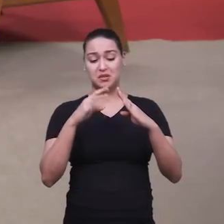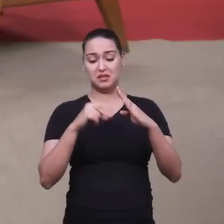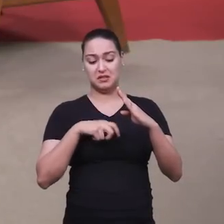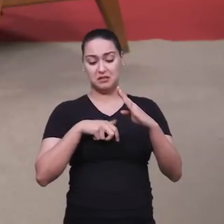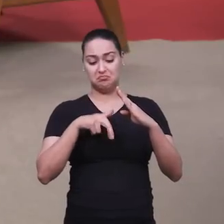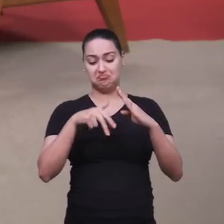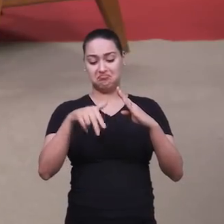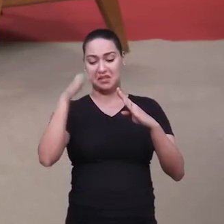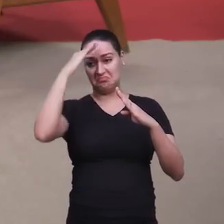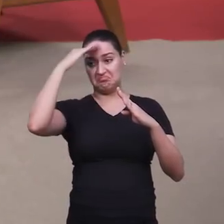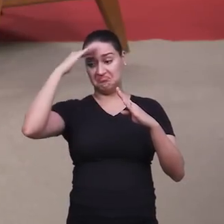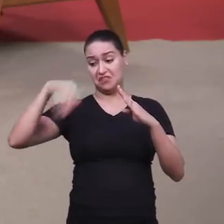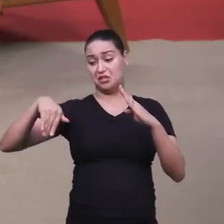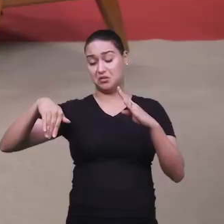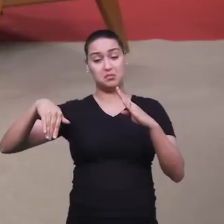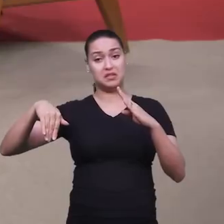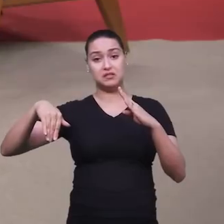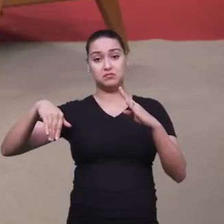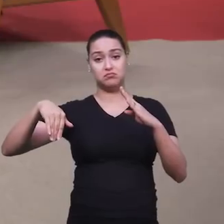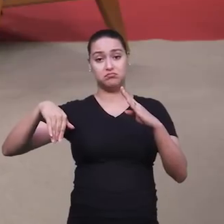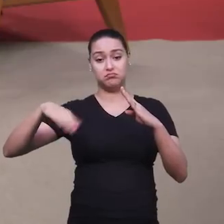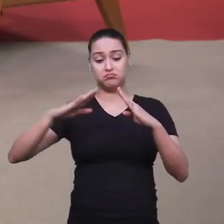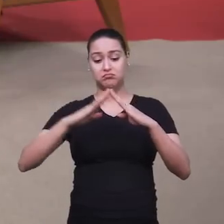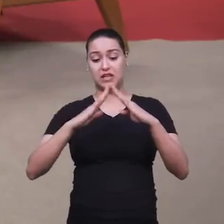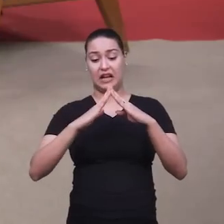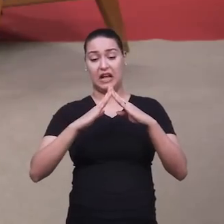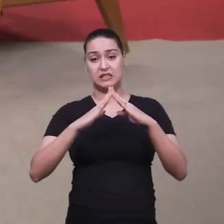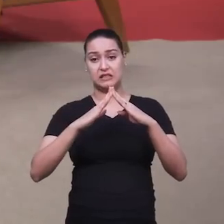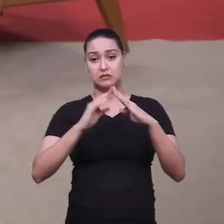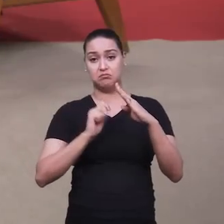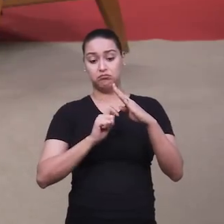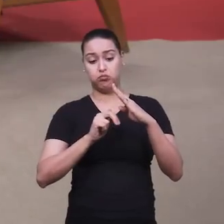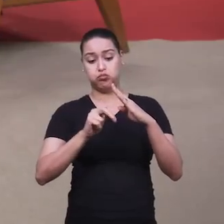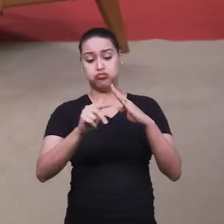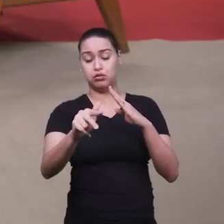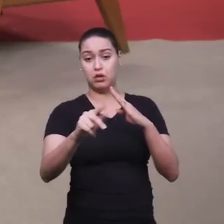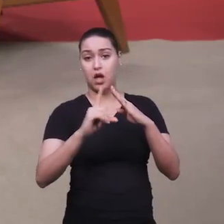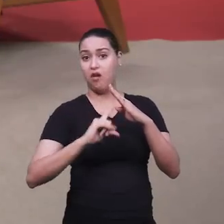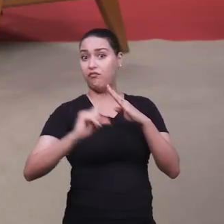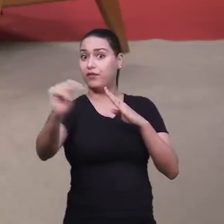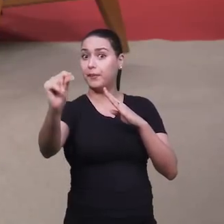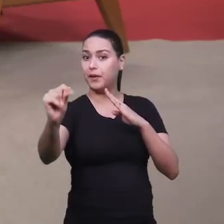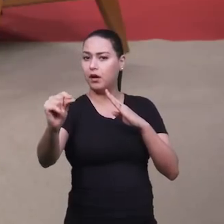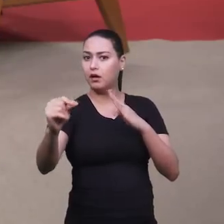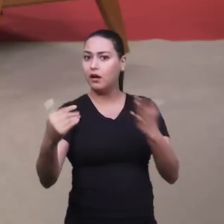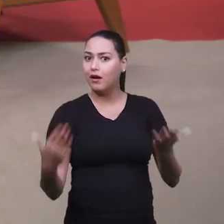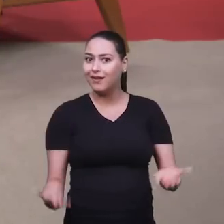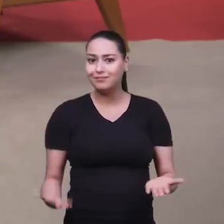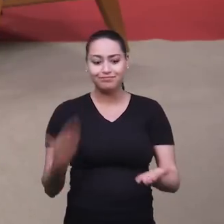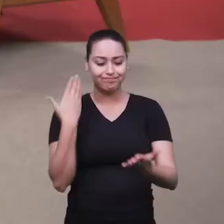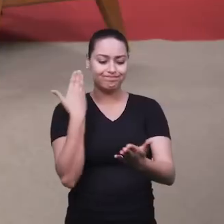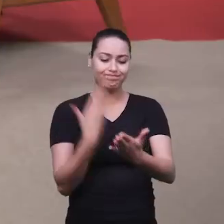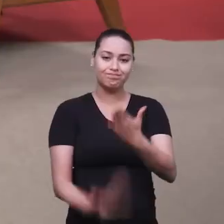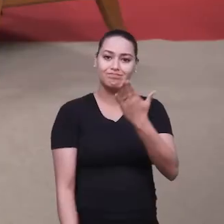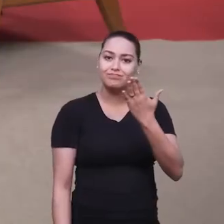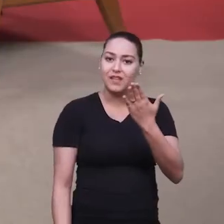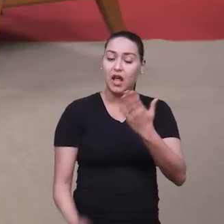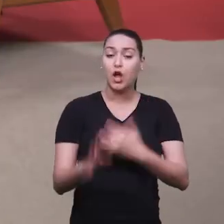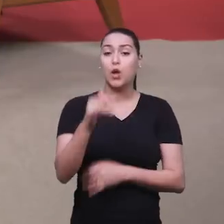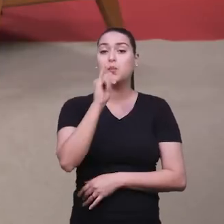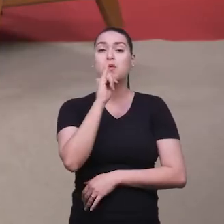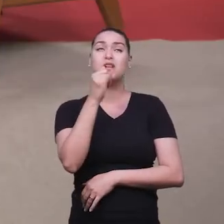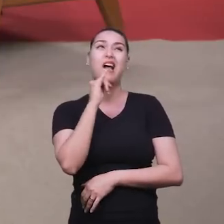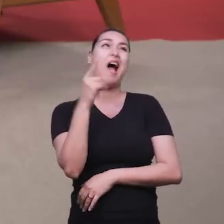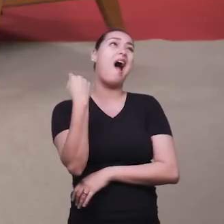anulou. Não. bom. Ele anulou. Foi a desobediência. Exatamente. Você faz sua escolha. Ah, mas eu já